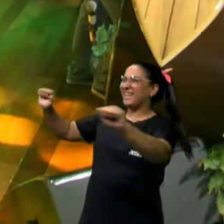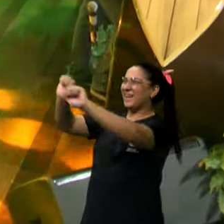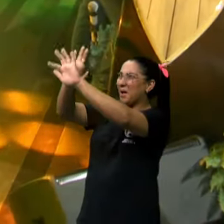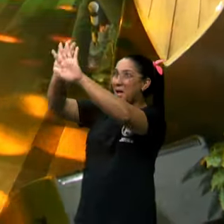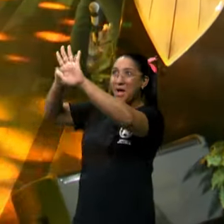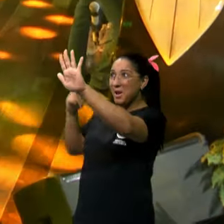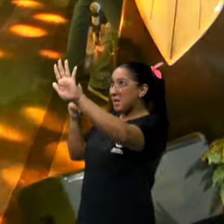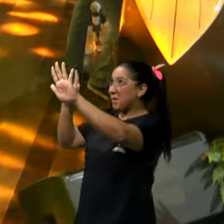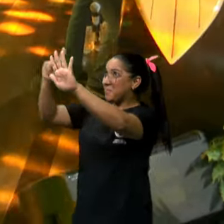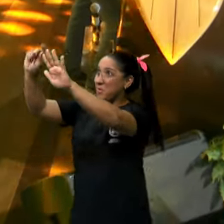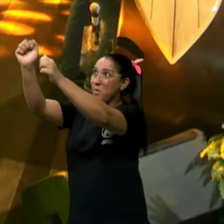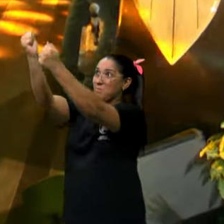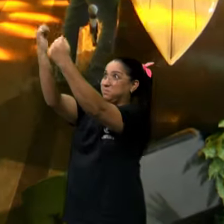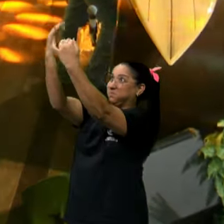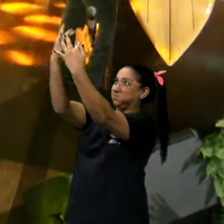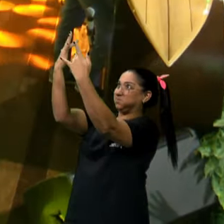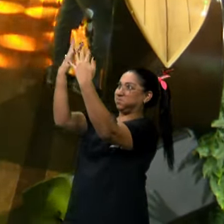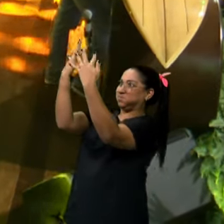peixe